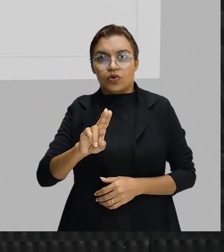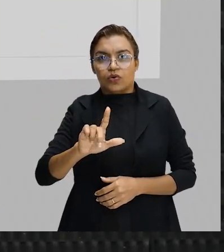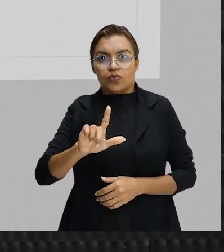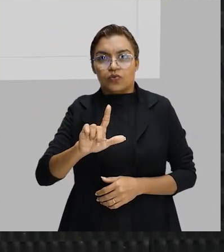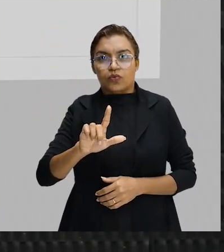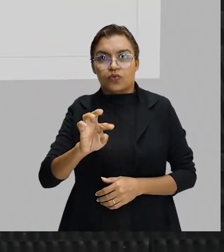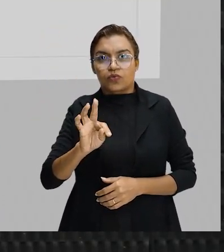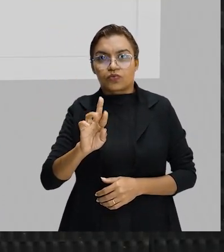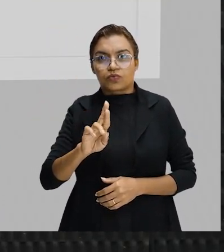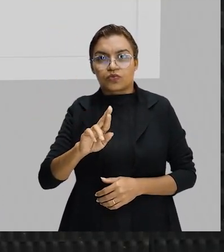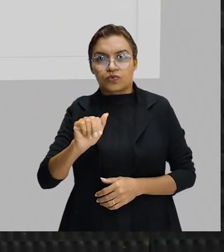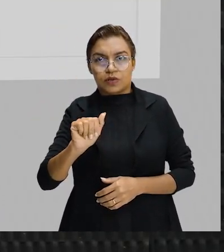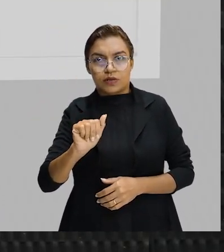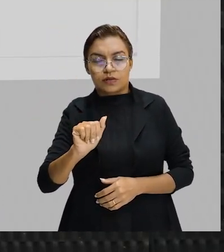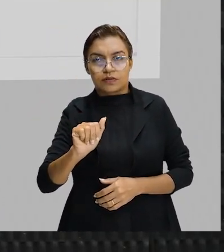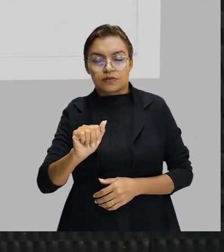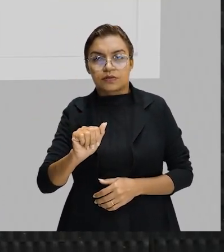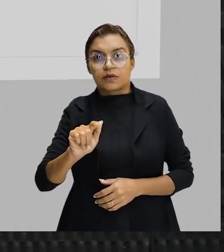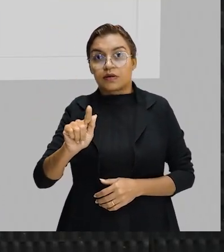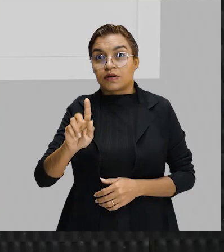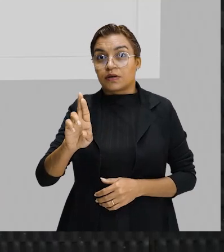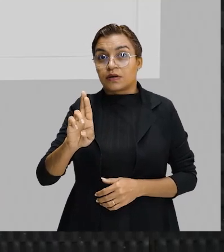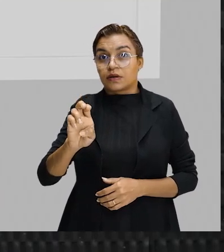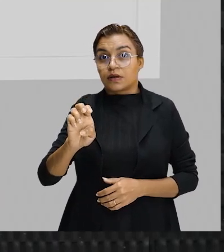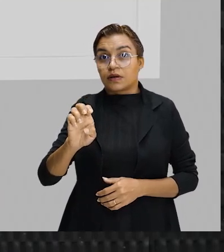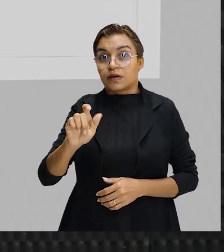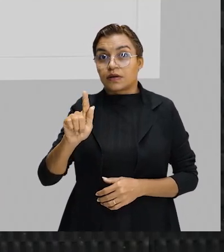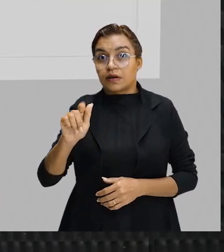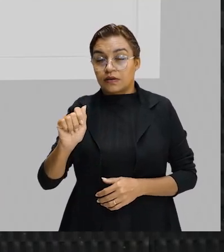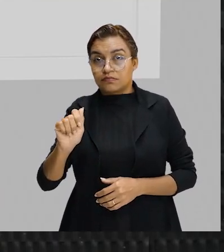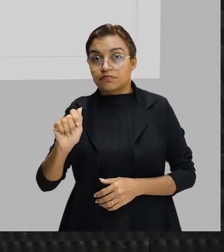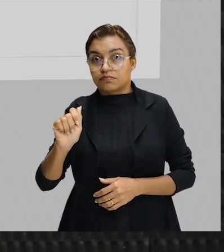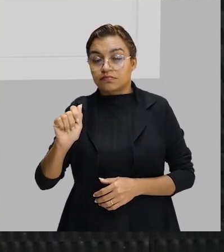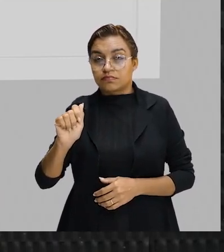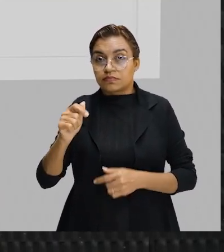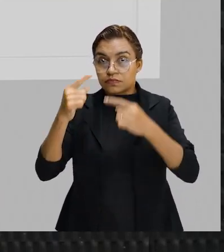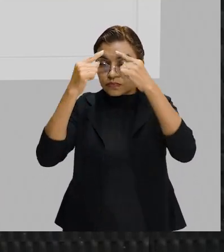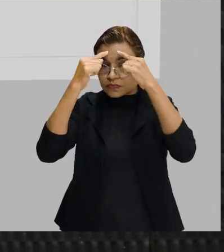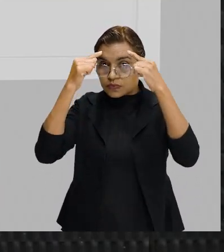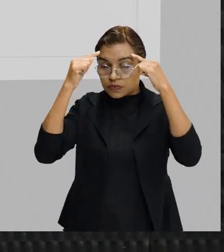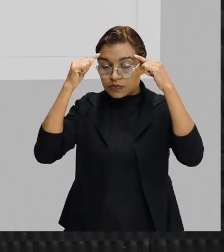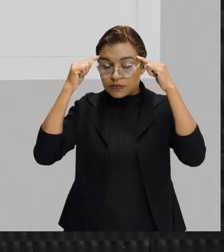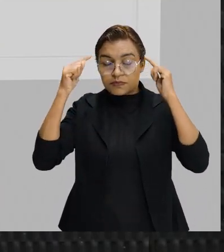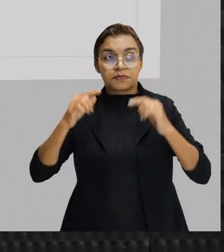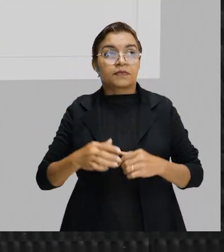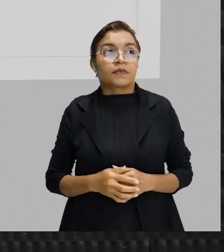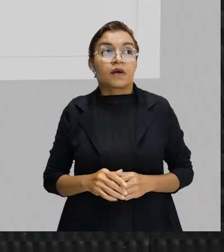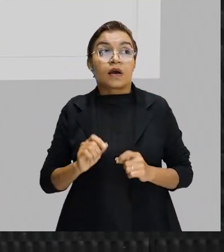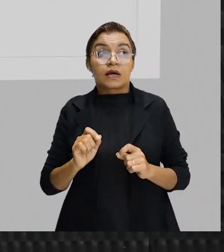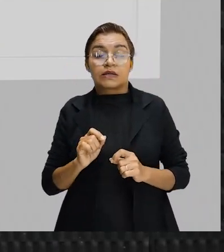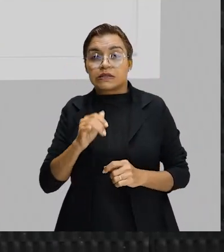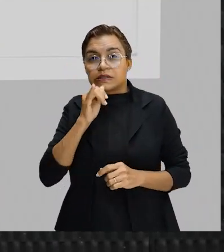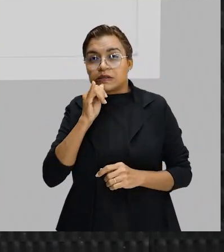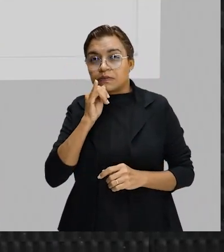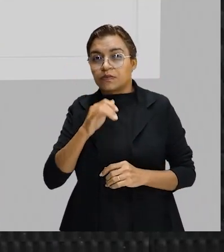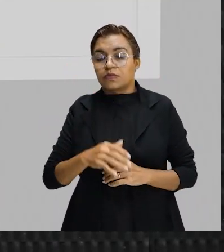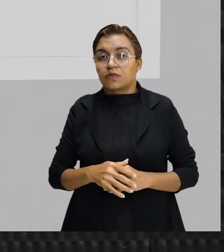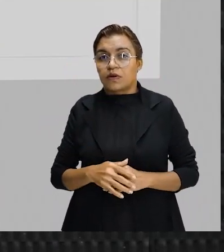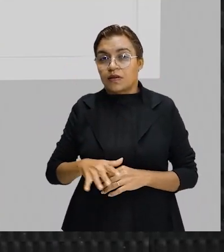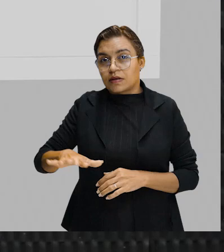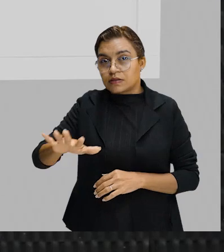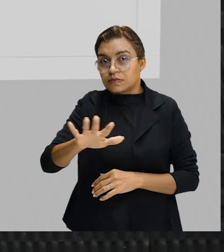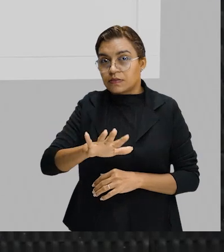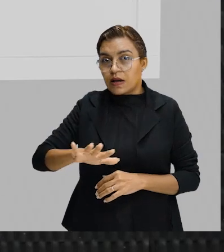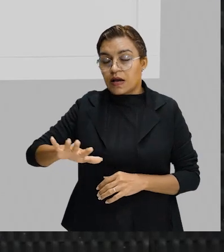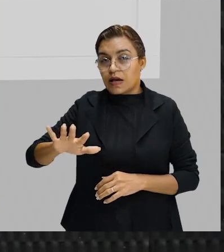Eu não estou falando na Grécia, ou seja, na Hélade, tá? Não é necessariamente naquele espaço geográfico.